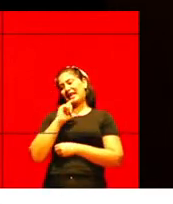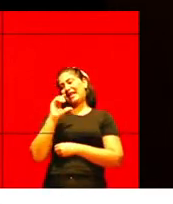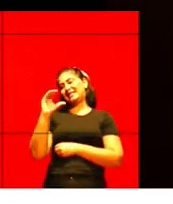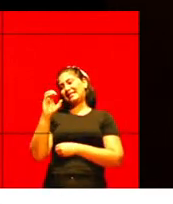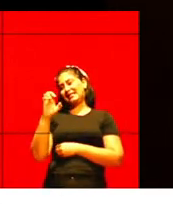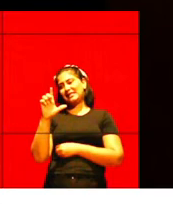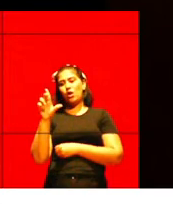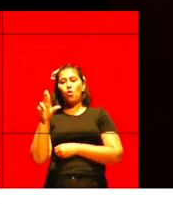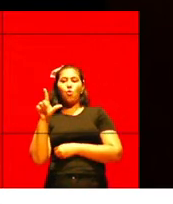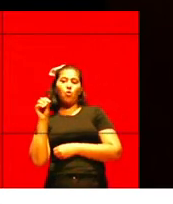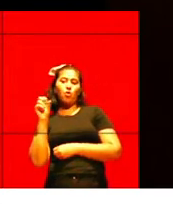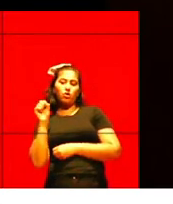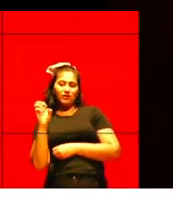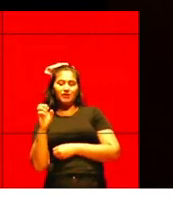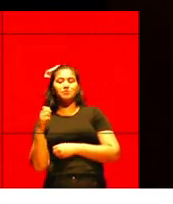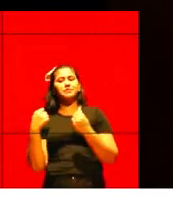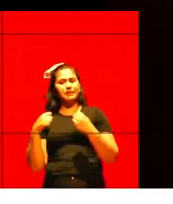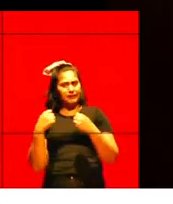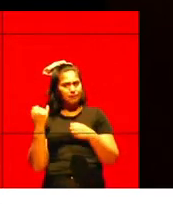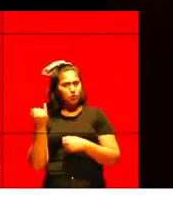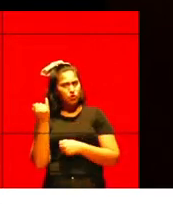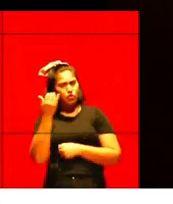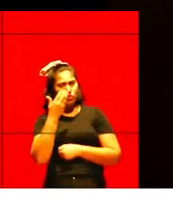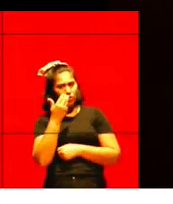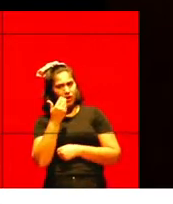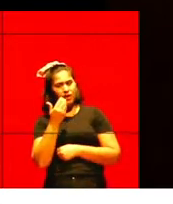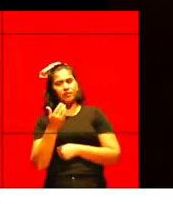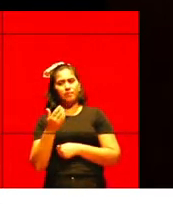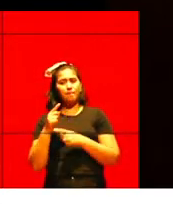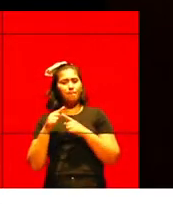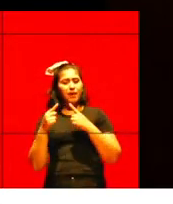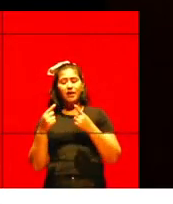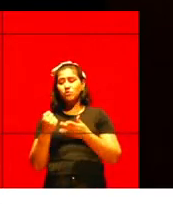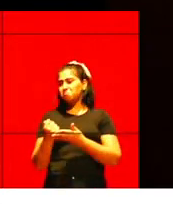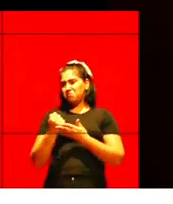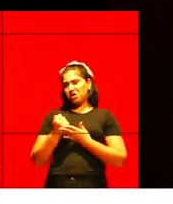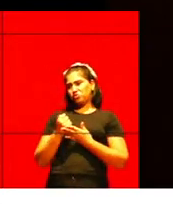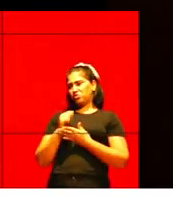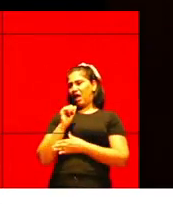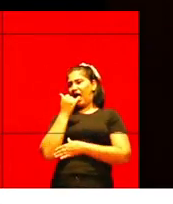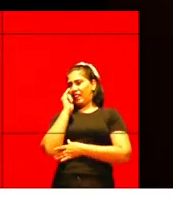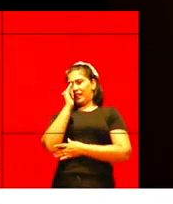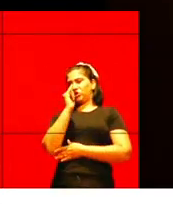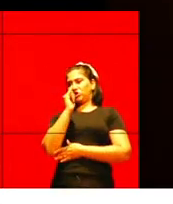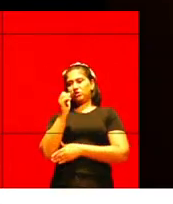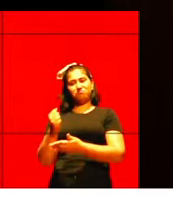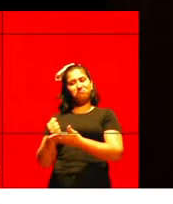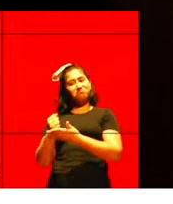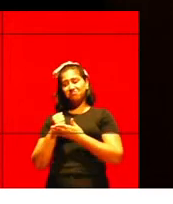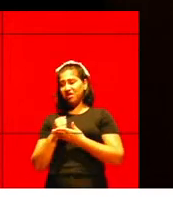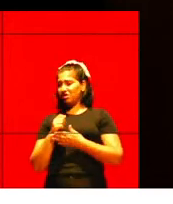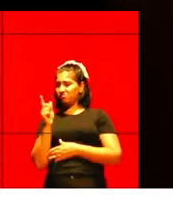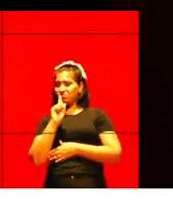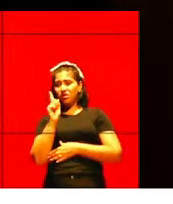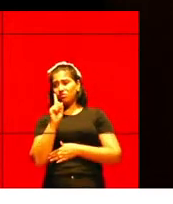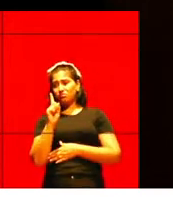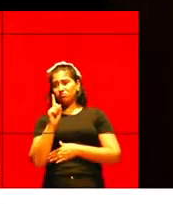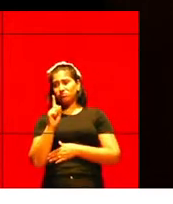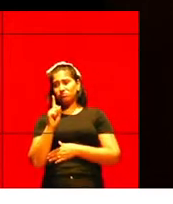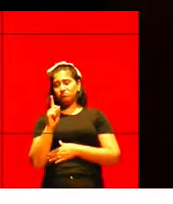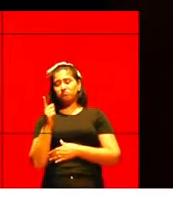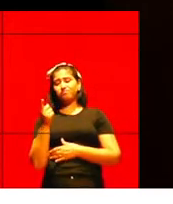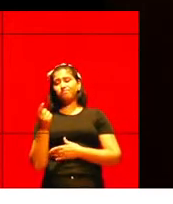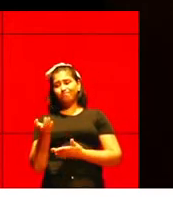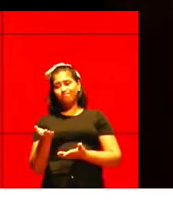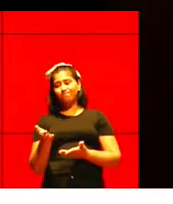utilizar na nossa dieta, só que ela não fornece energia para a gente. Nós não conseguimos quebrar as moléculas